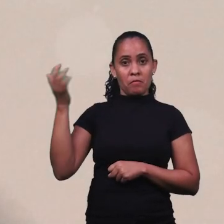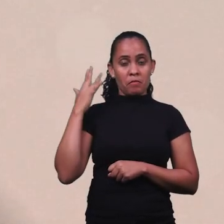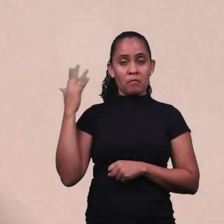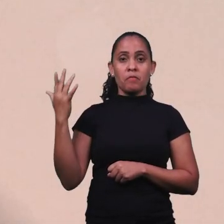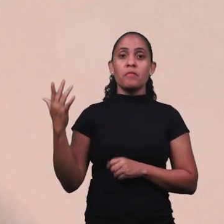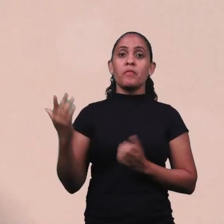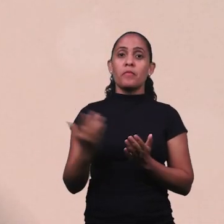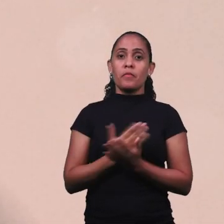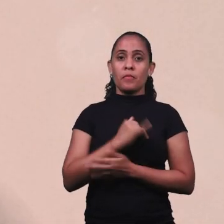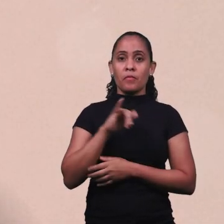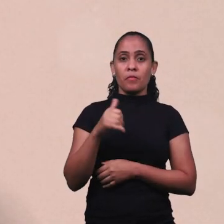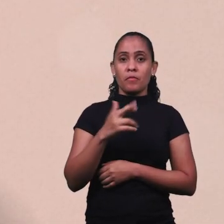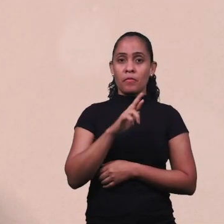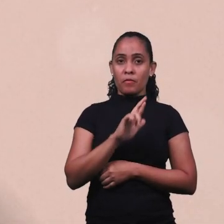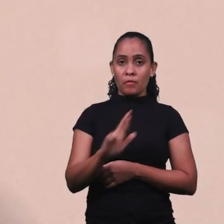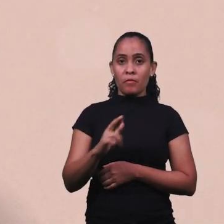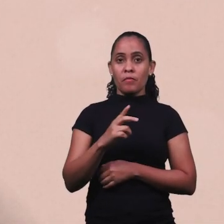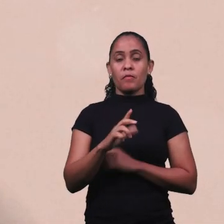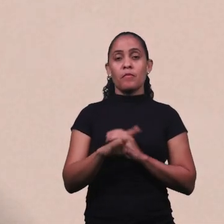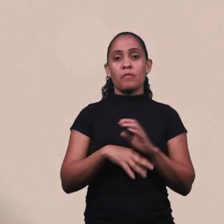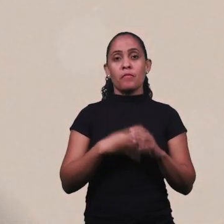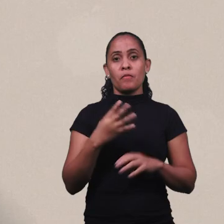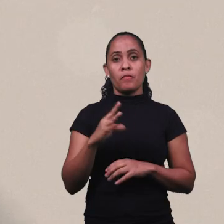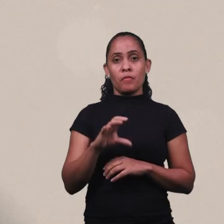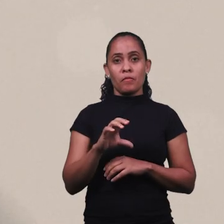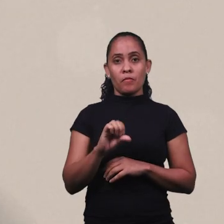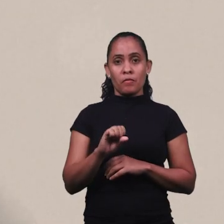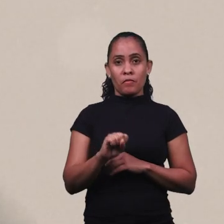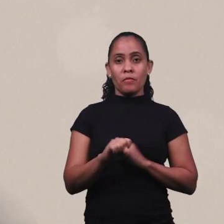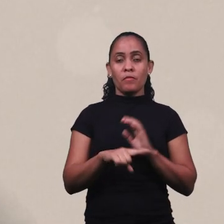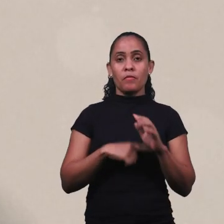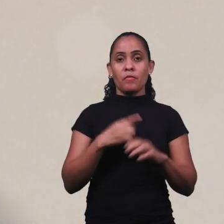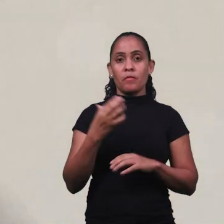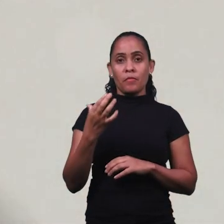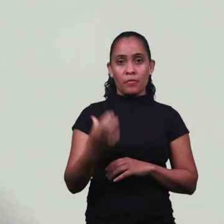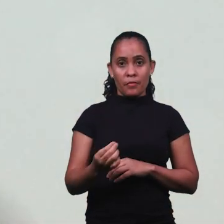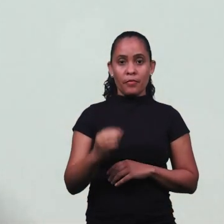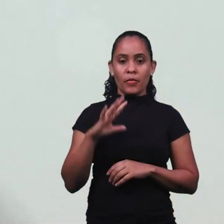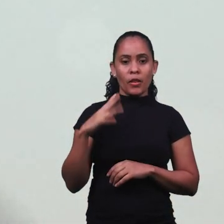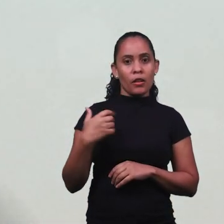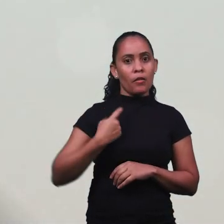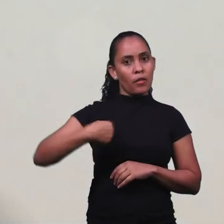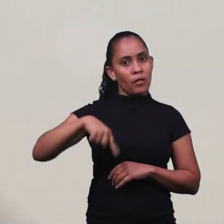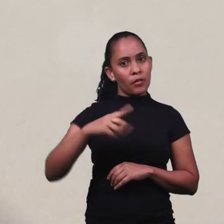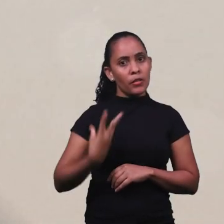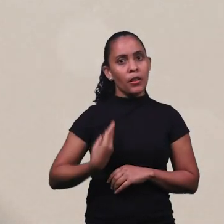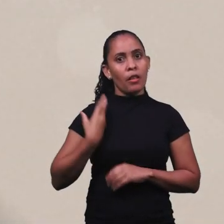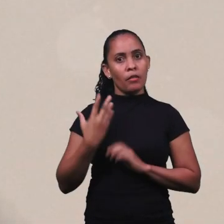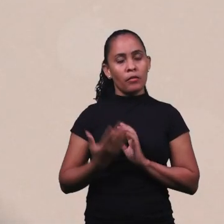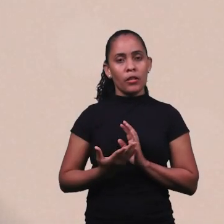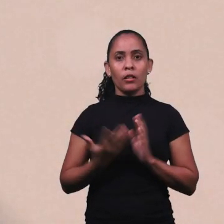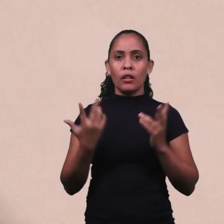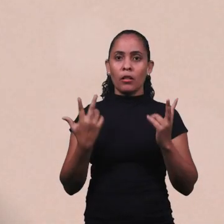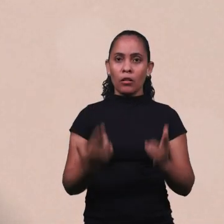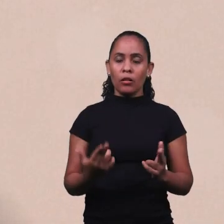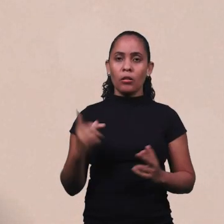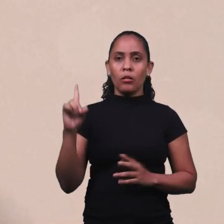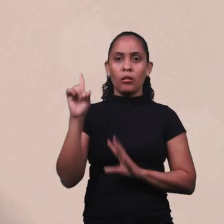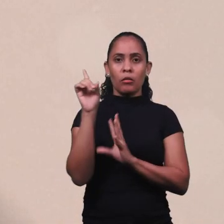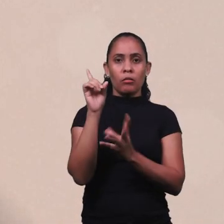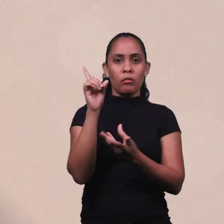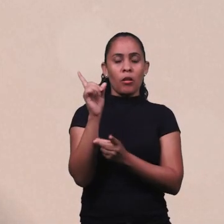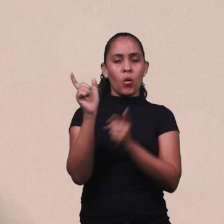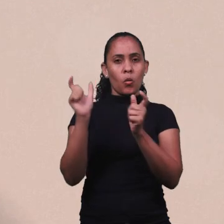livro do profeta Jeremias 48:6. Fugi, salvai a vossa vida e sereis como a tamareira no